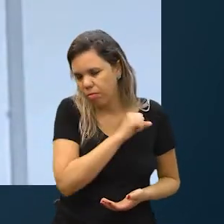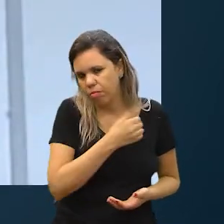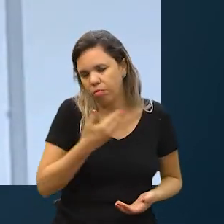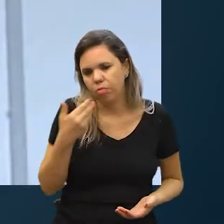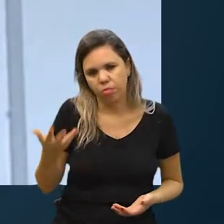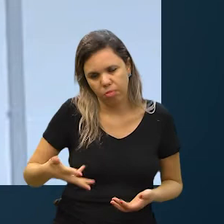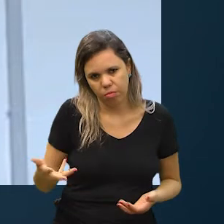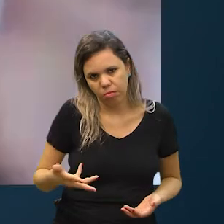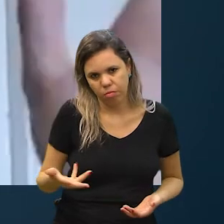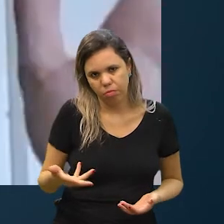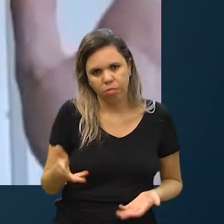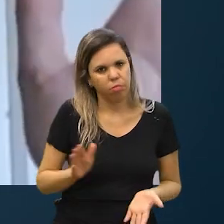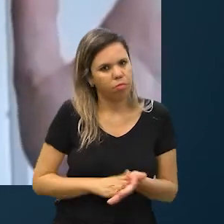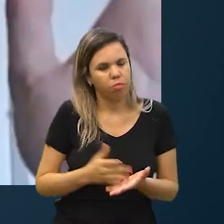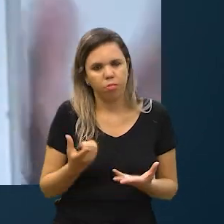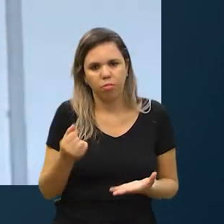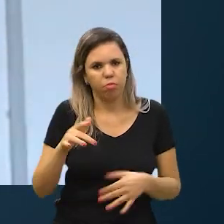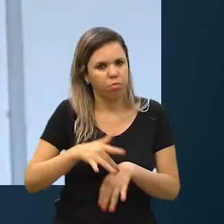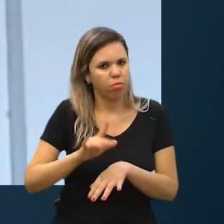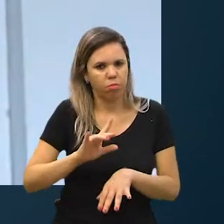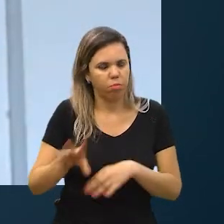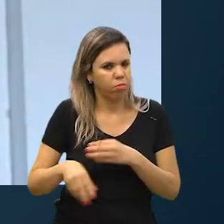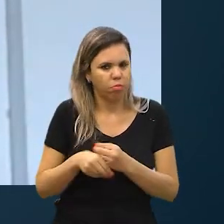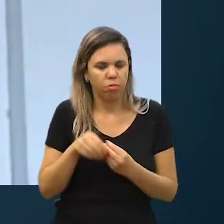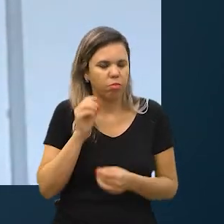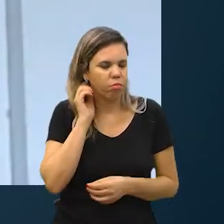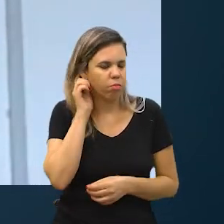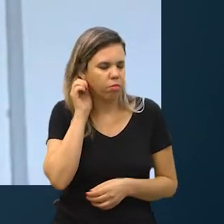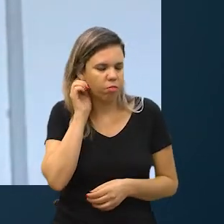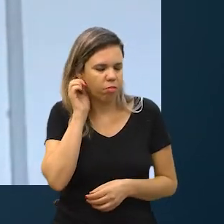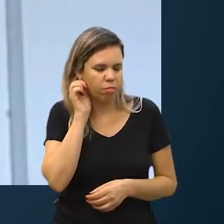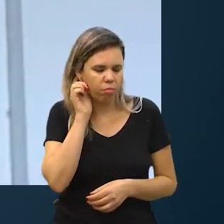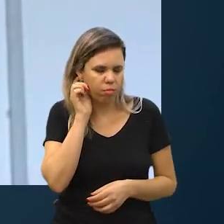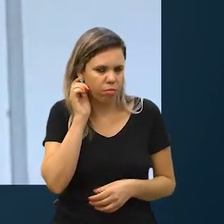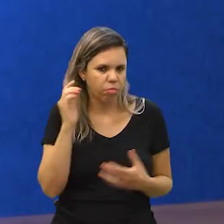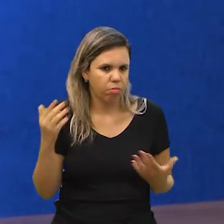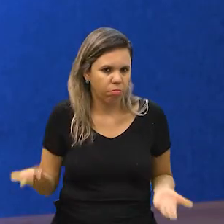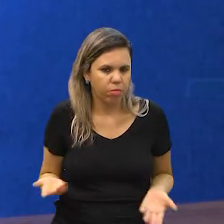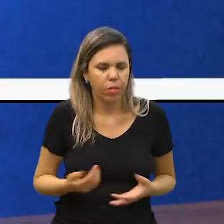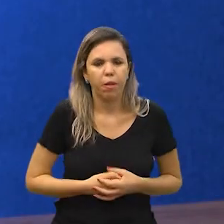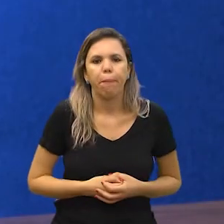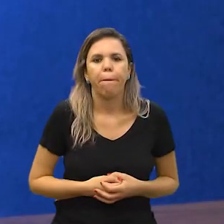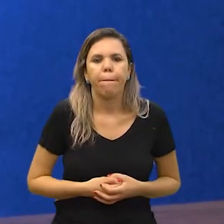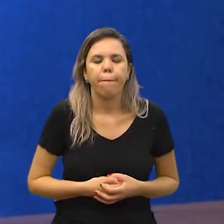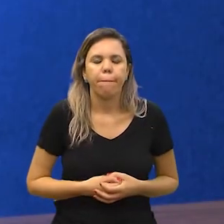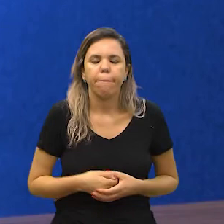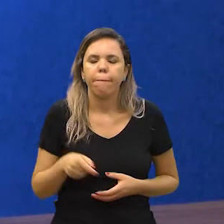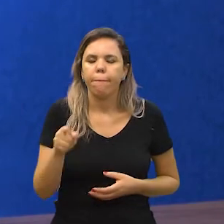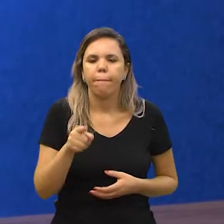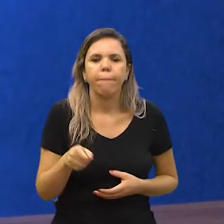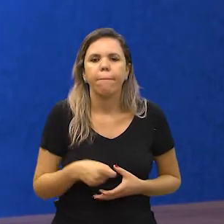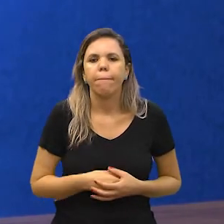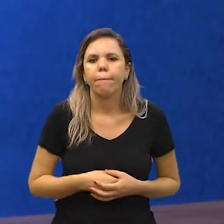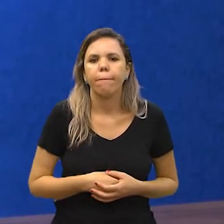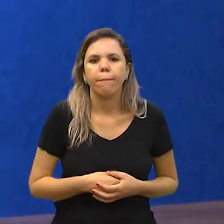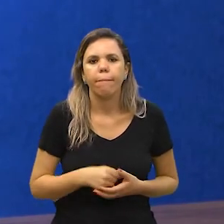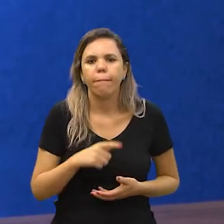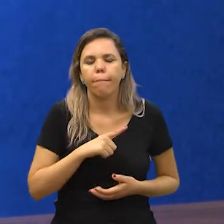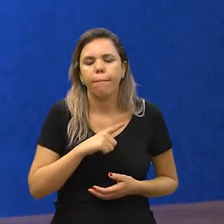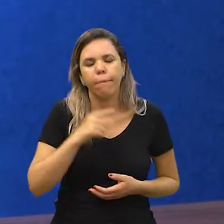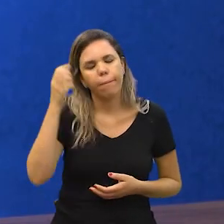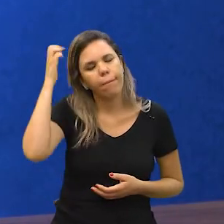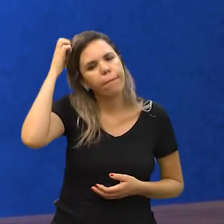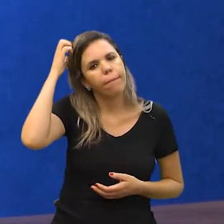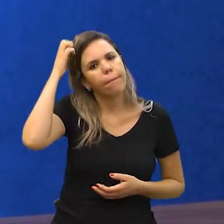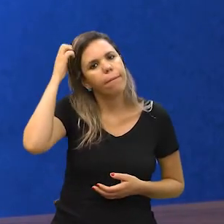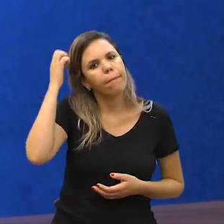rápido, fácil e sem cobrar aqueles custos absurdos de implantação que outros softwares fazem. E quando vocês,